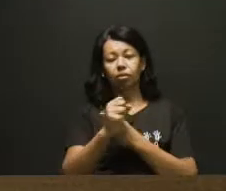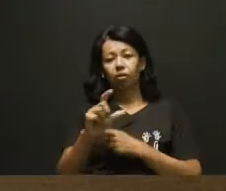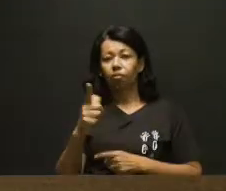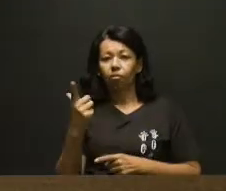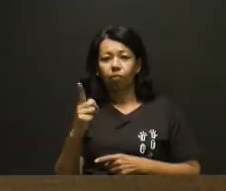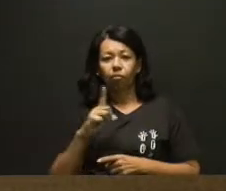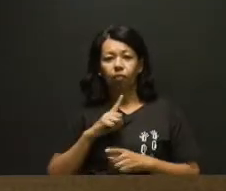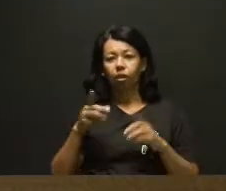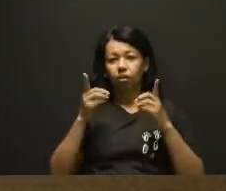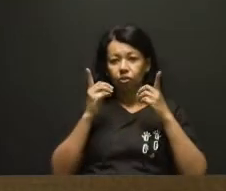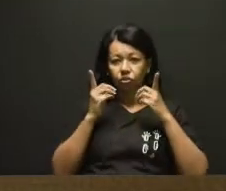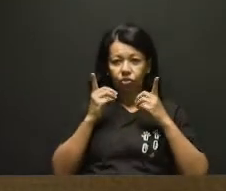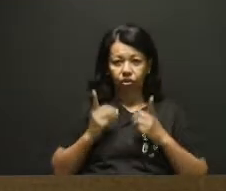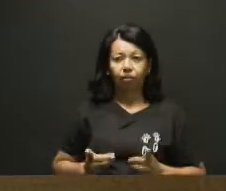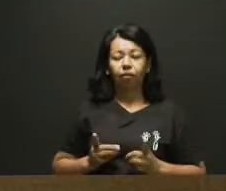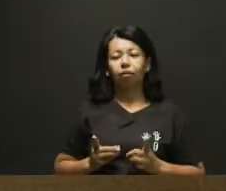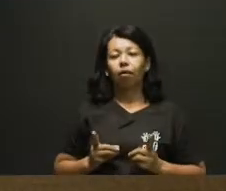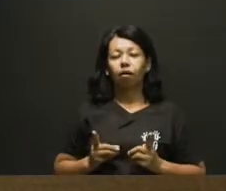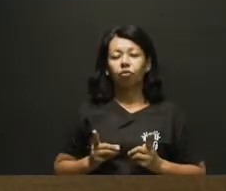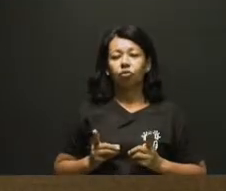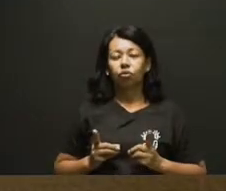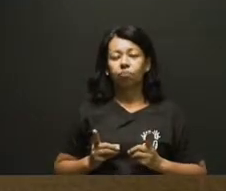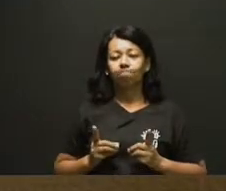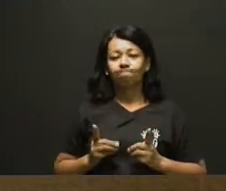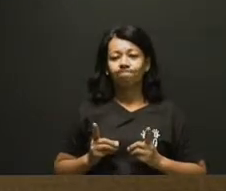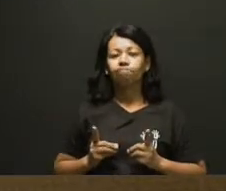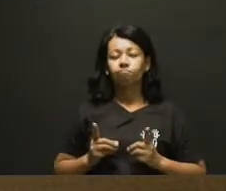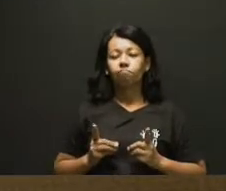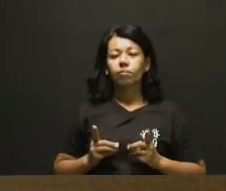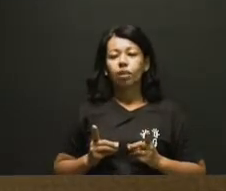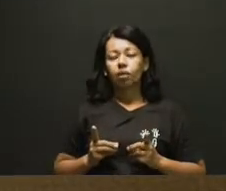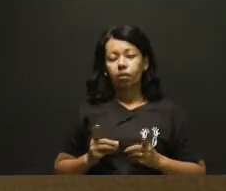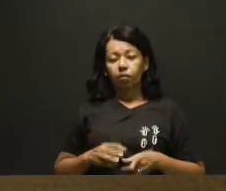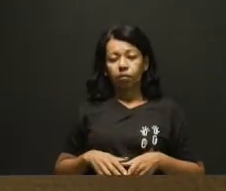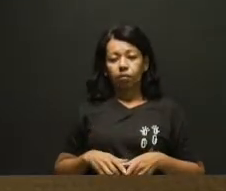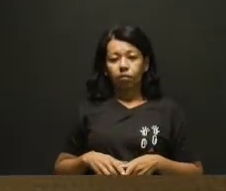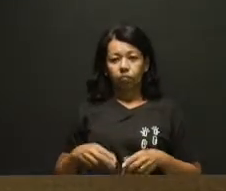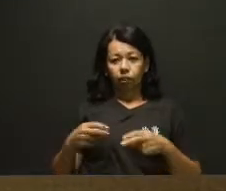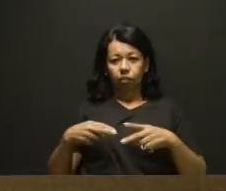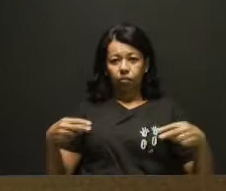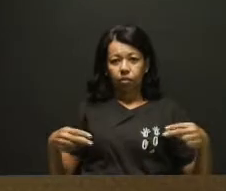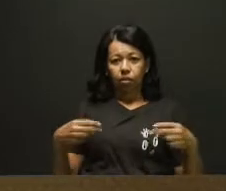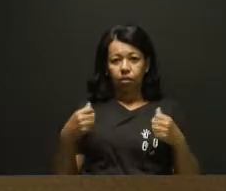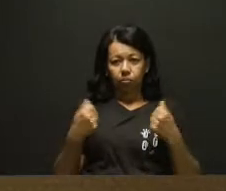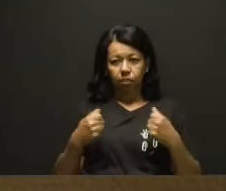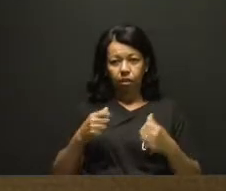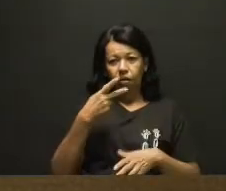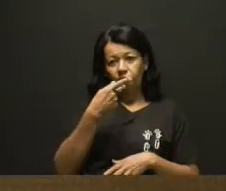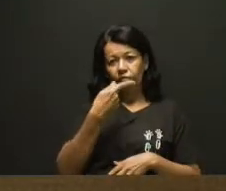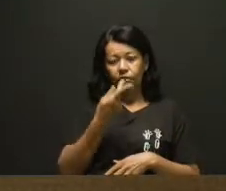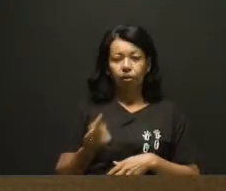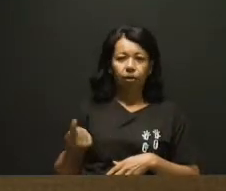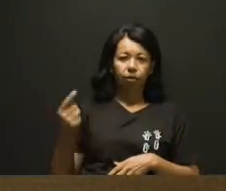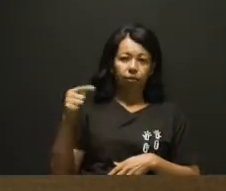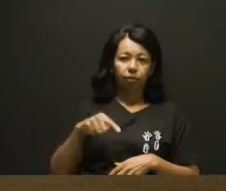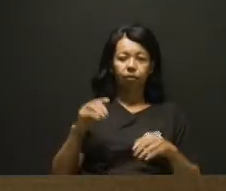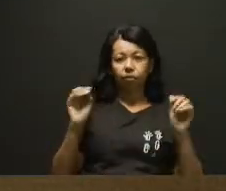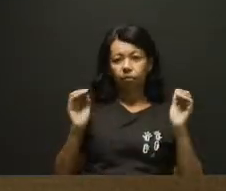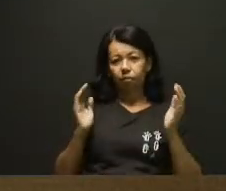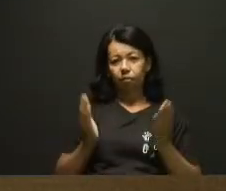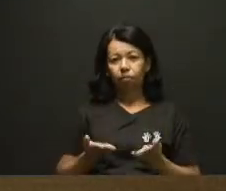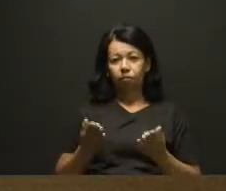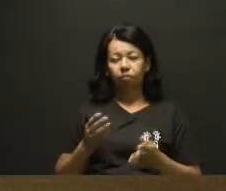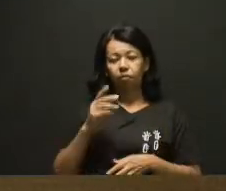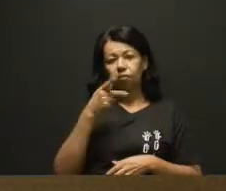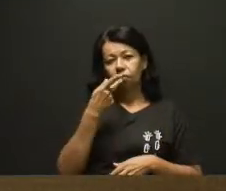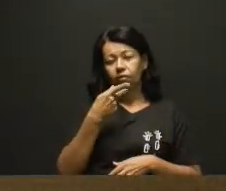dignidade e então eu era uma coisa que eu queria falar muito neste momento você falar eu